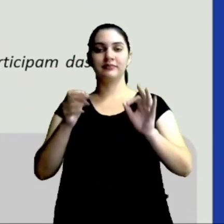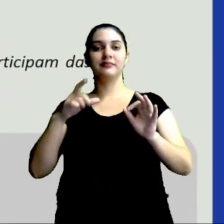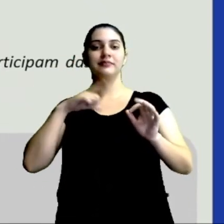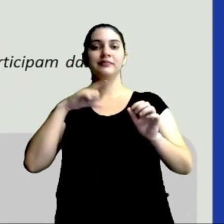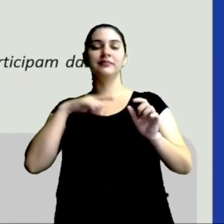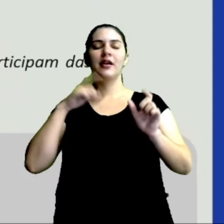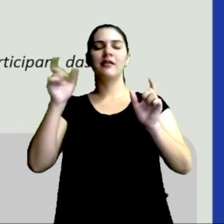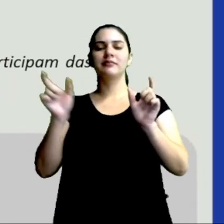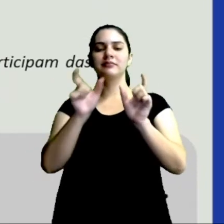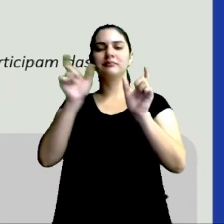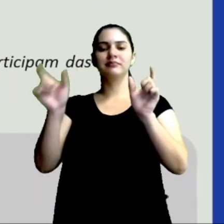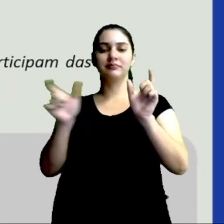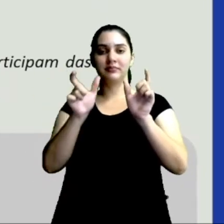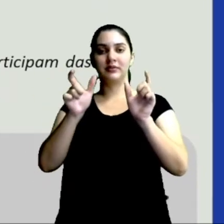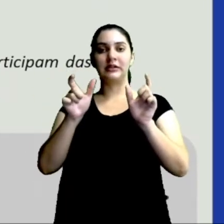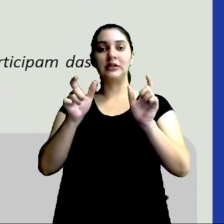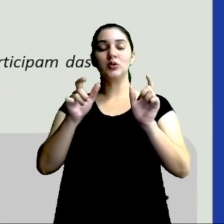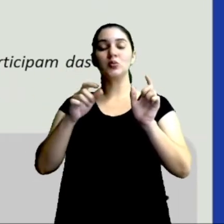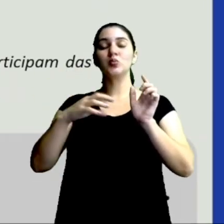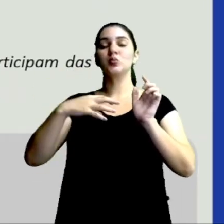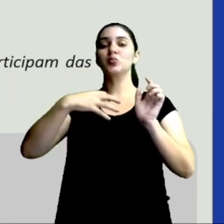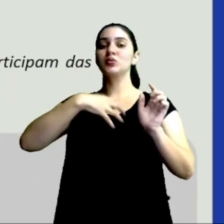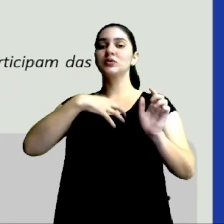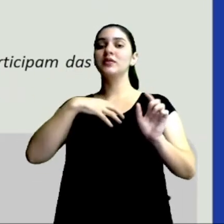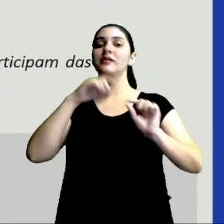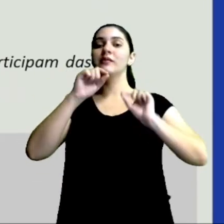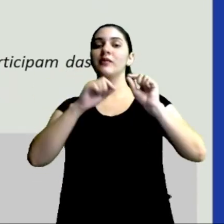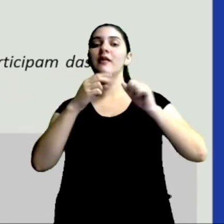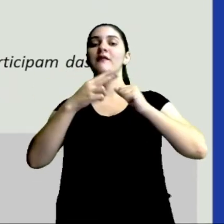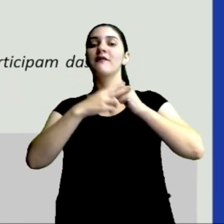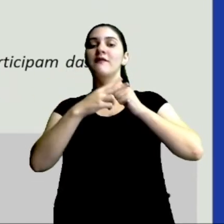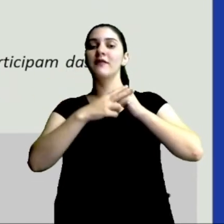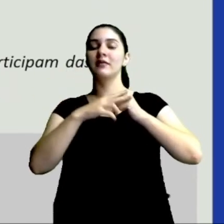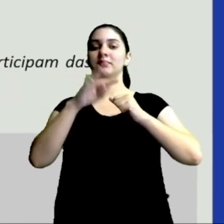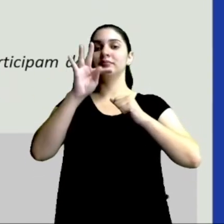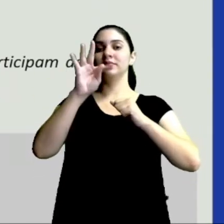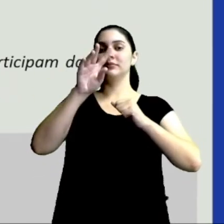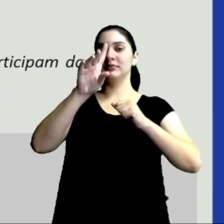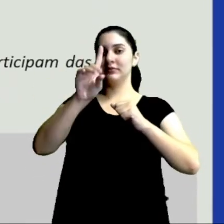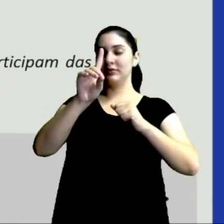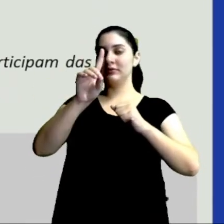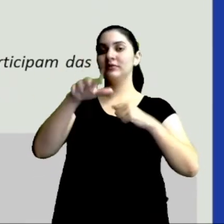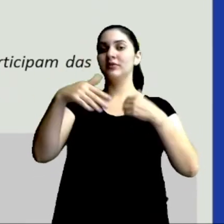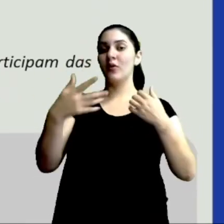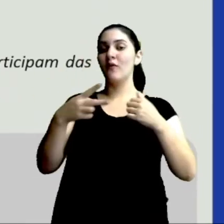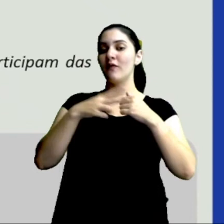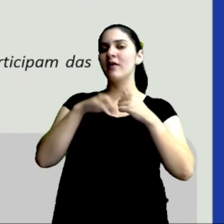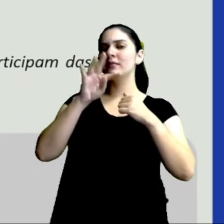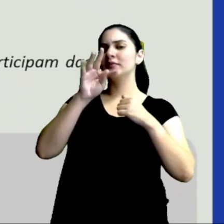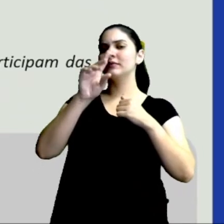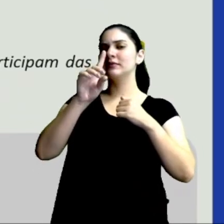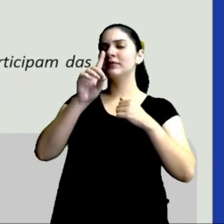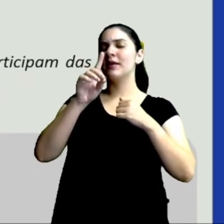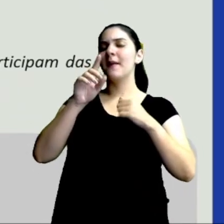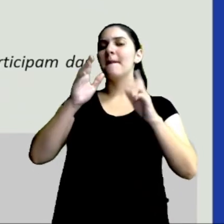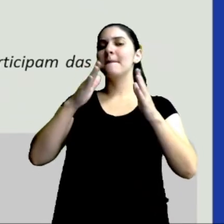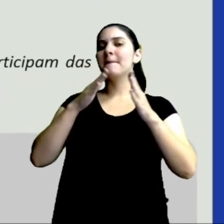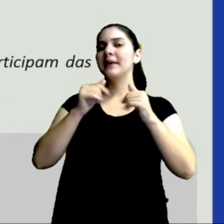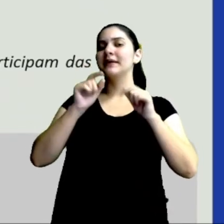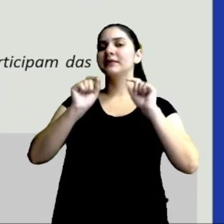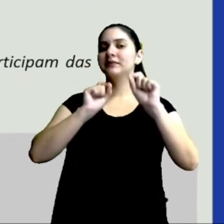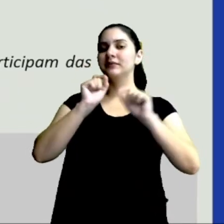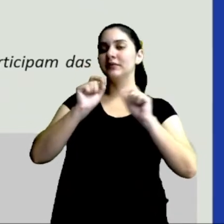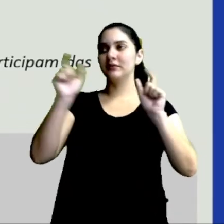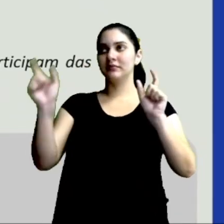complementam aí o sentido de um verbo transitivo direto. Porque o verbo transitivo direto aí, ele pede um complemento, tá